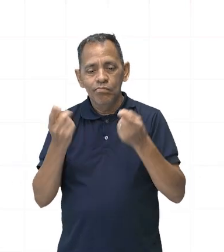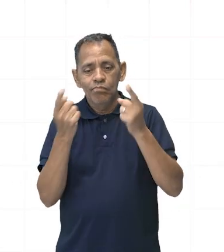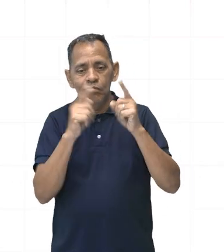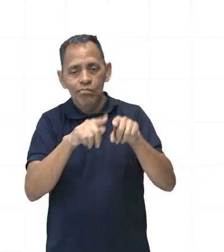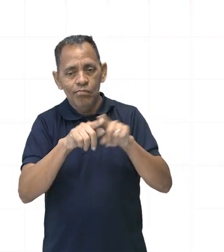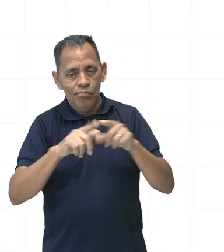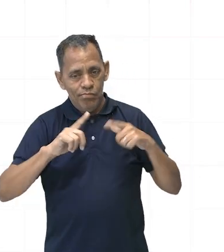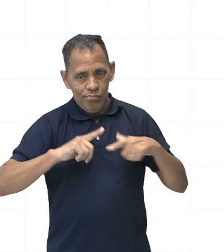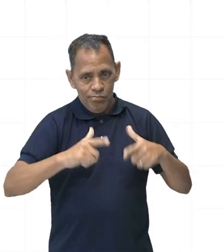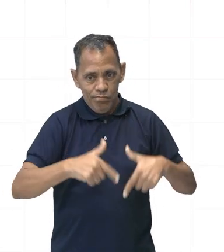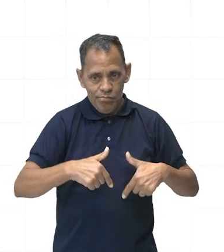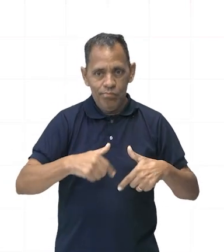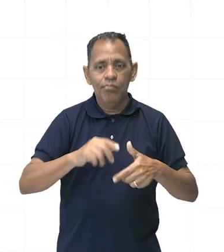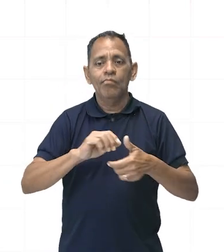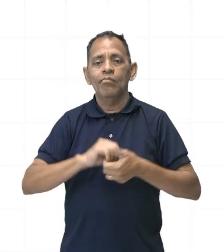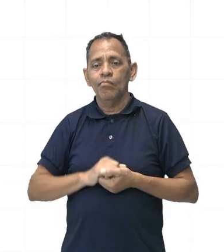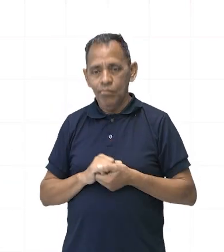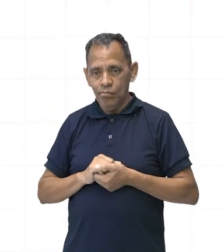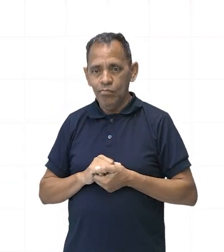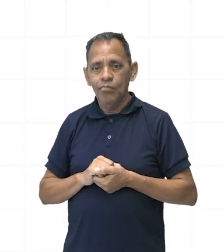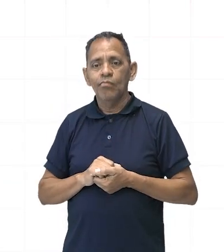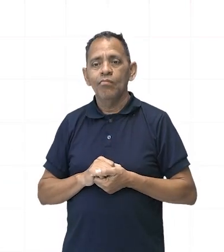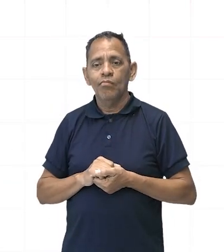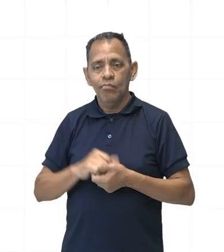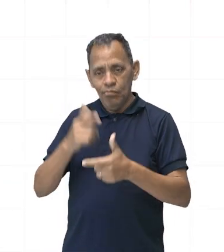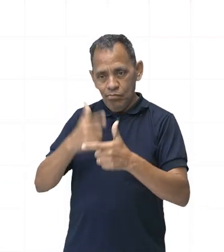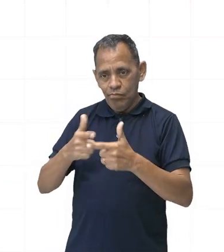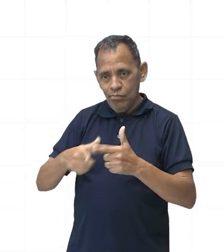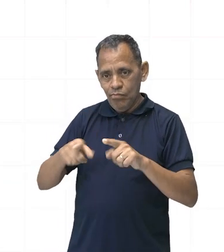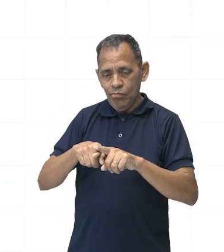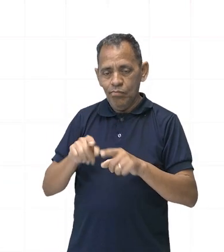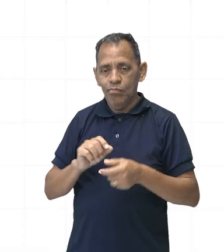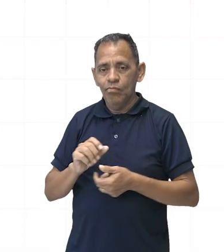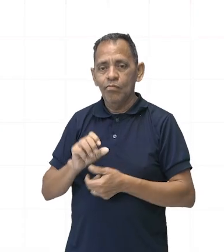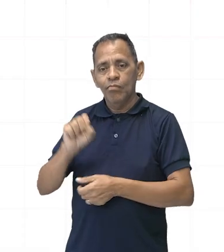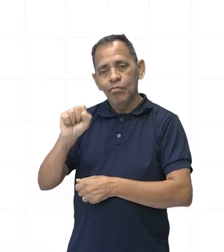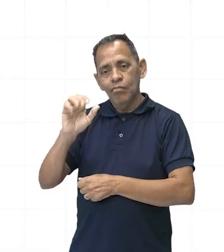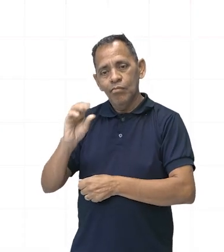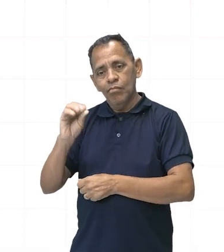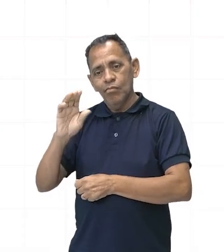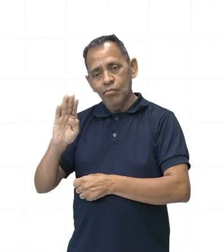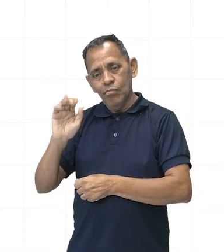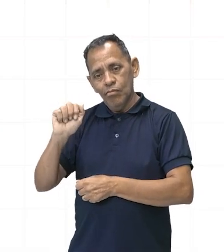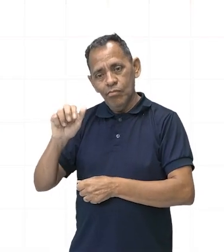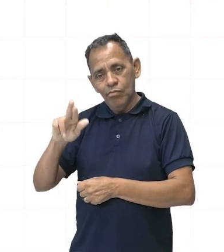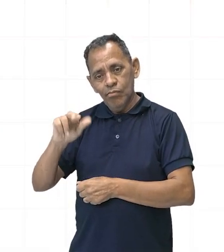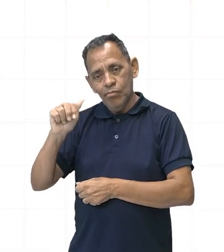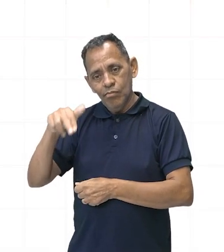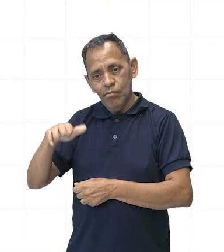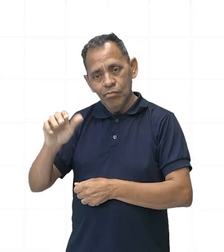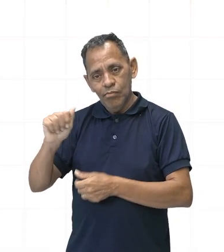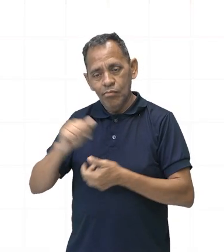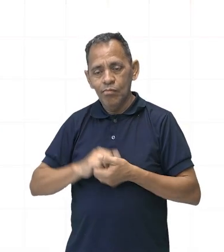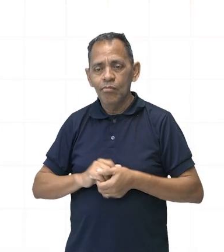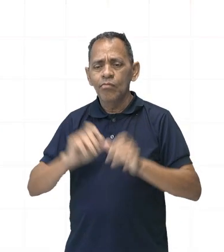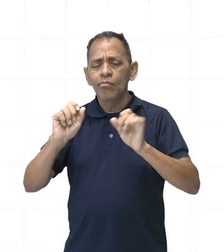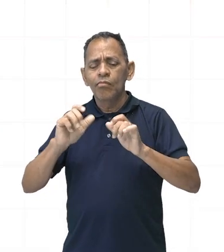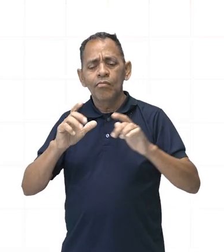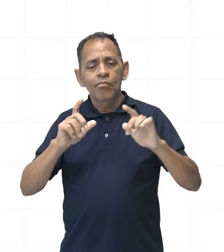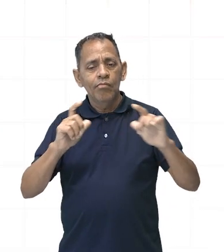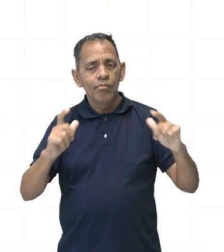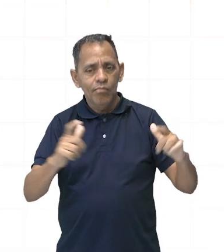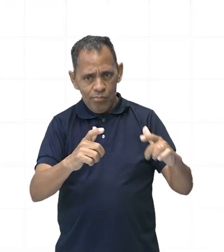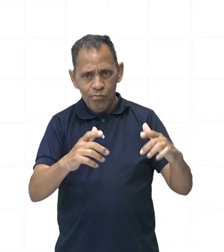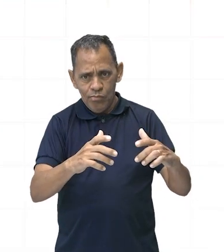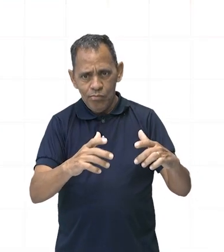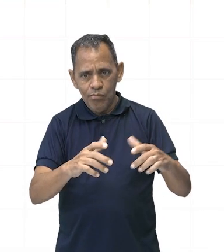uma violação da sua soberania. Agora, o que é o grupo Hamas, gente? O grupo Hamas é